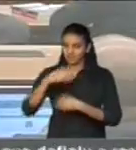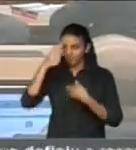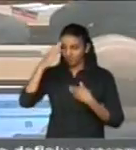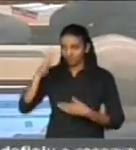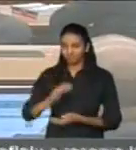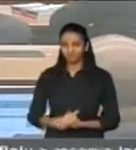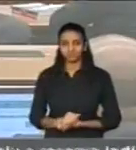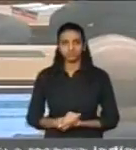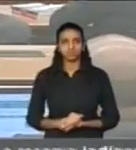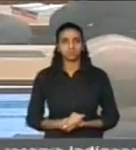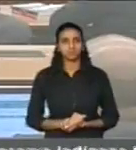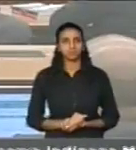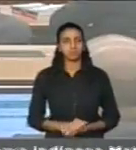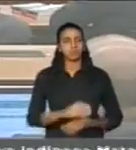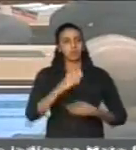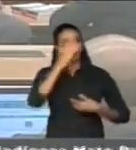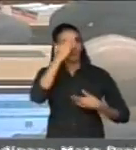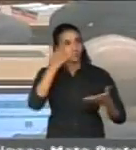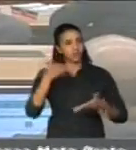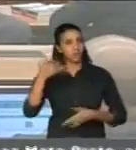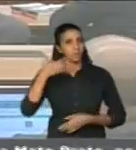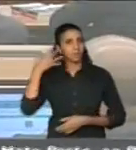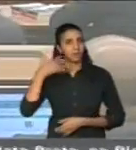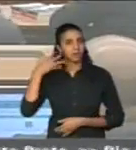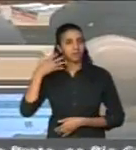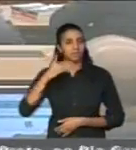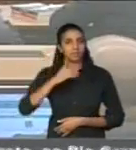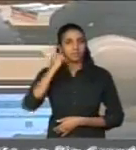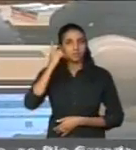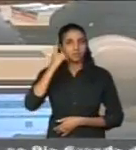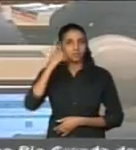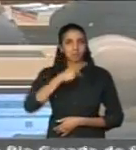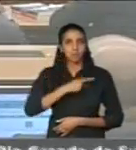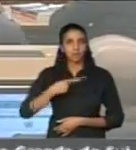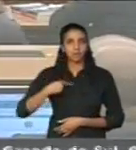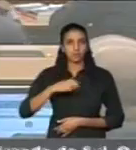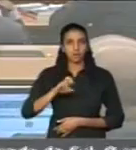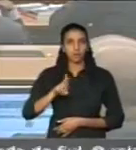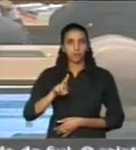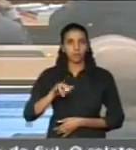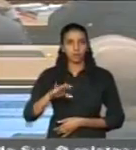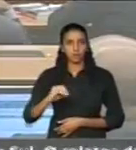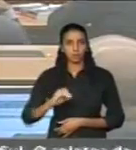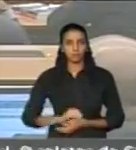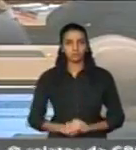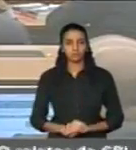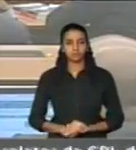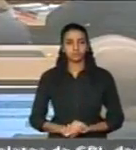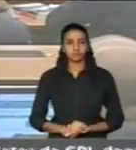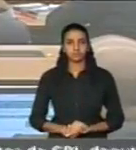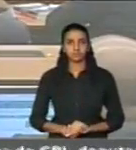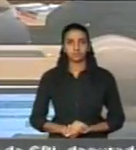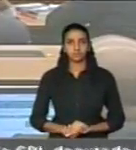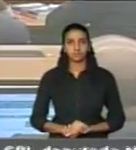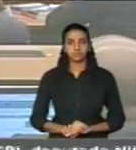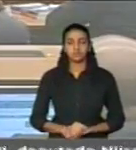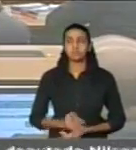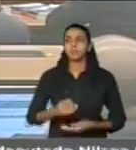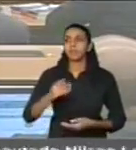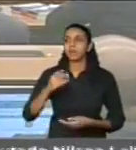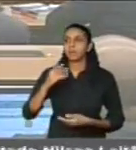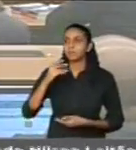Obrigada, deputado William Ru. Com a palavra, o último inscrito, deputado Pastor Eurico. Presidente, gostaria de saudar